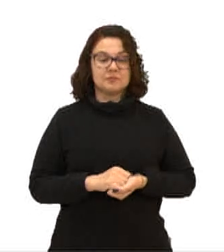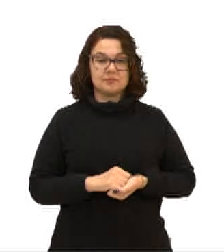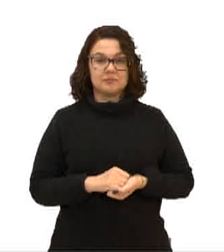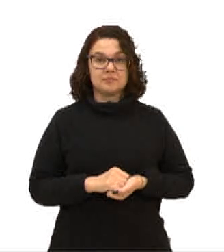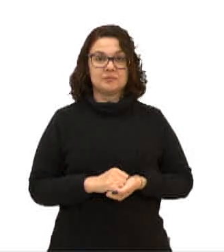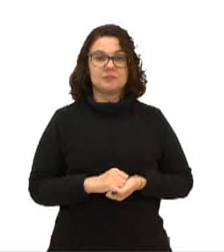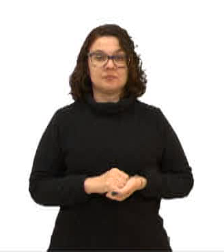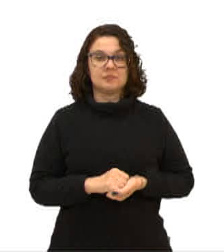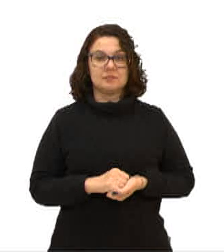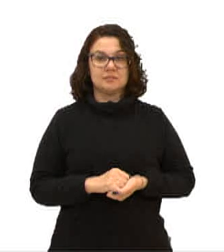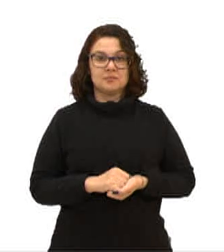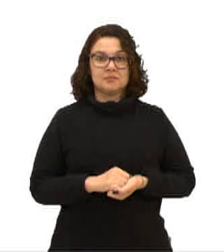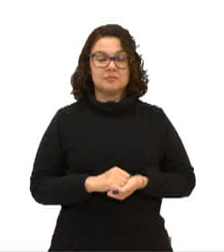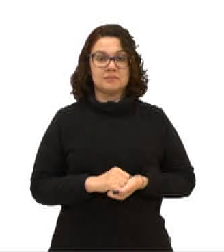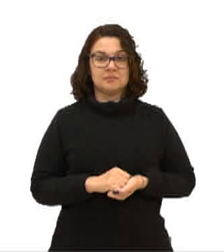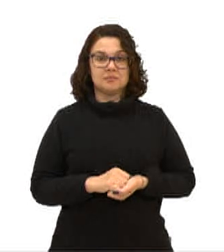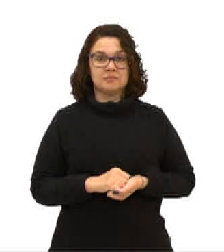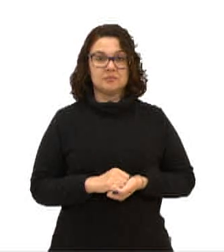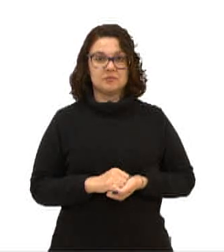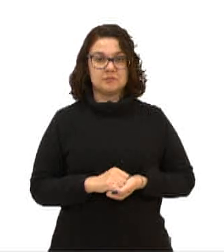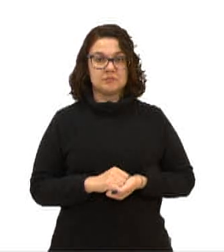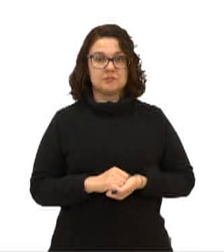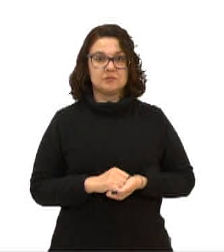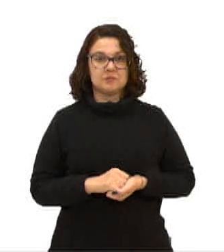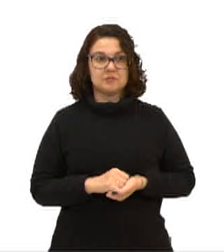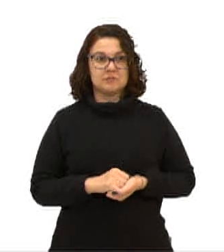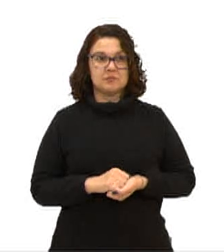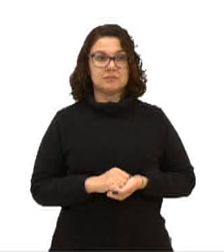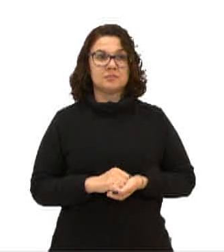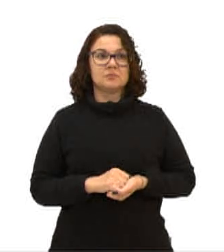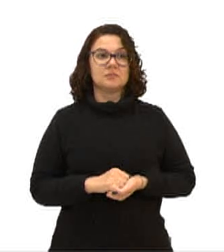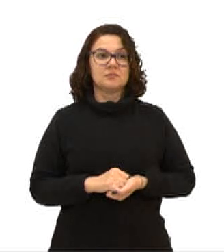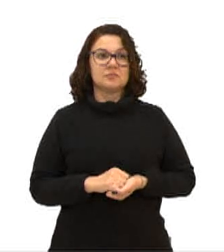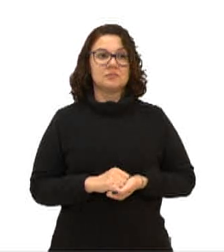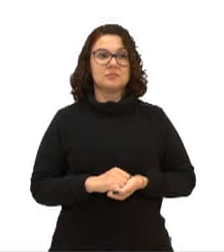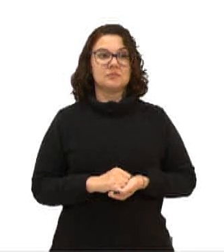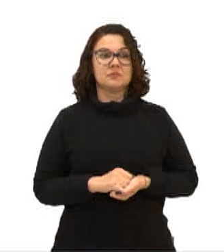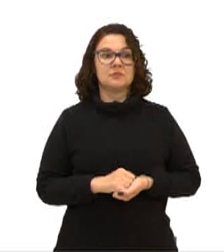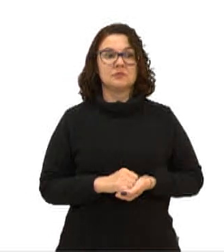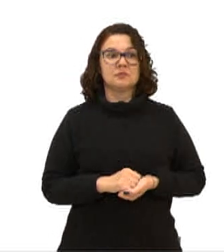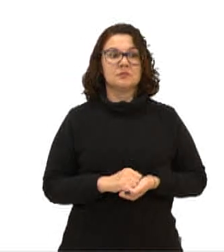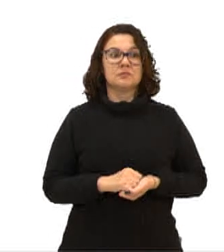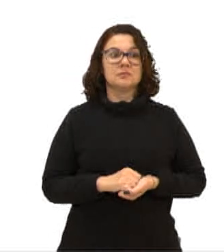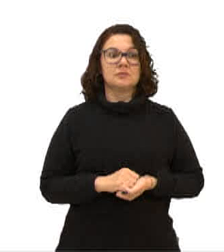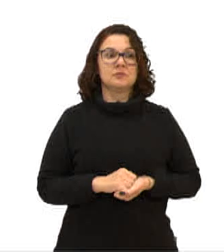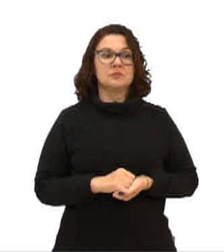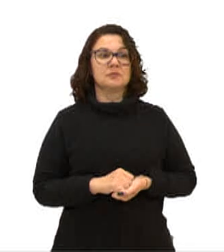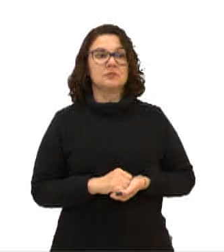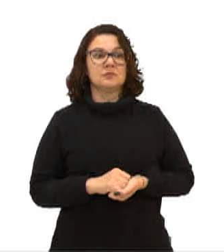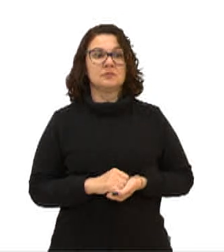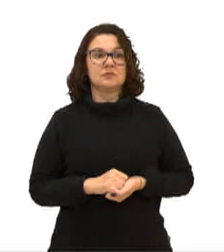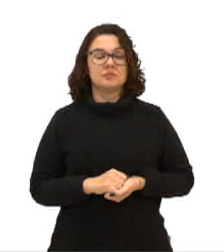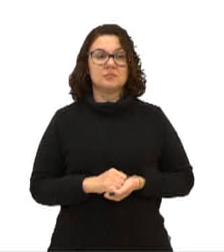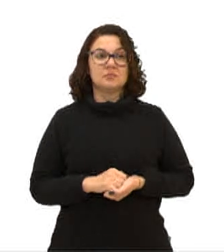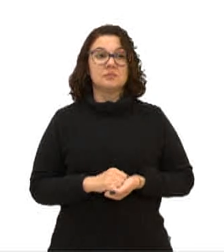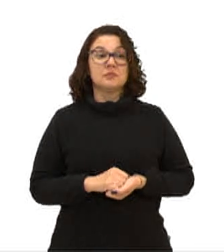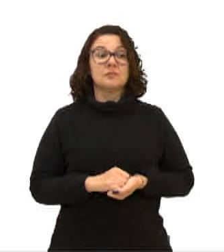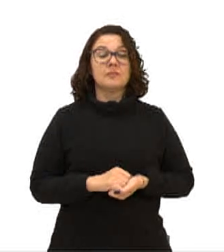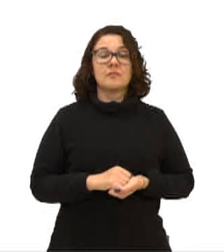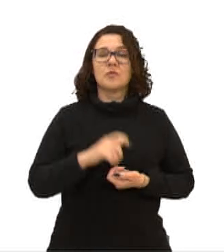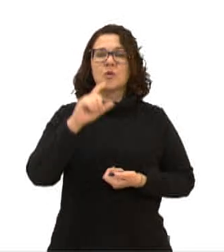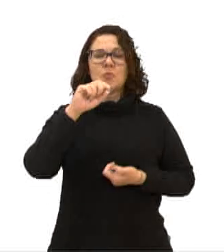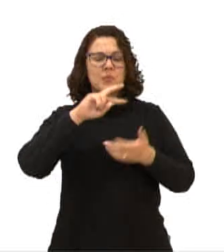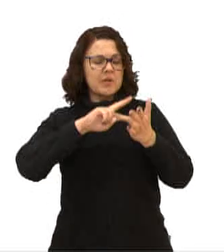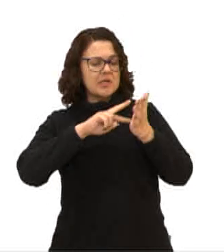por ejemplo, hacer lo que la indígena sentada en diagonal hace con la impudicia del embrutecimiento. Então, o